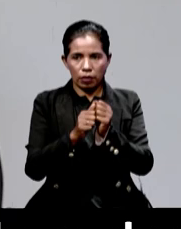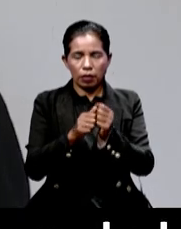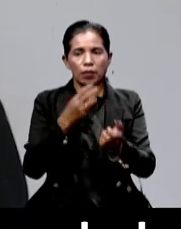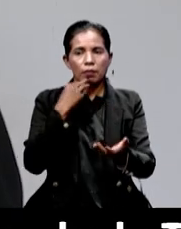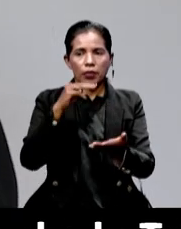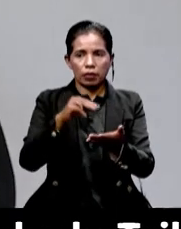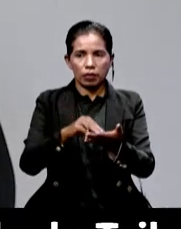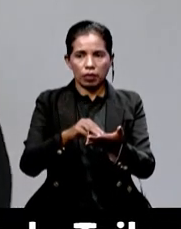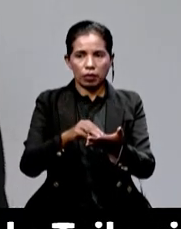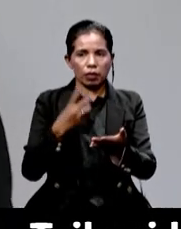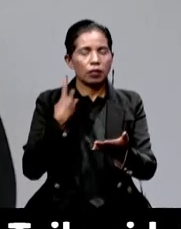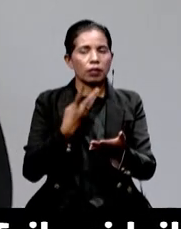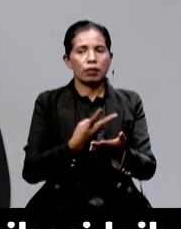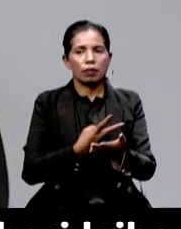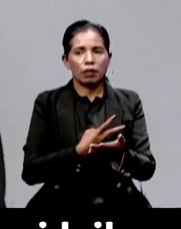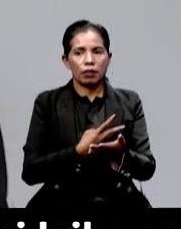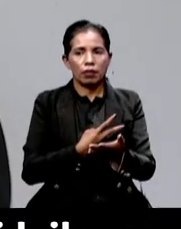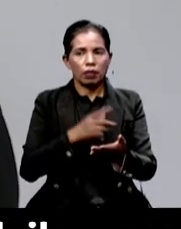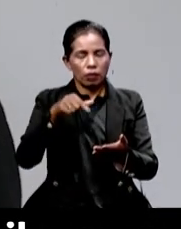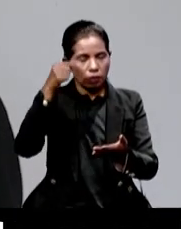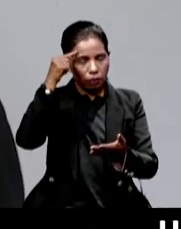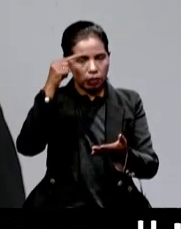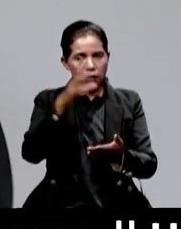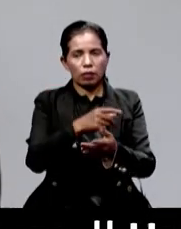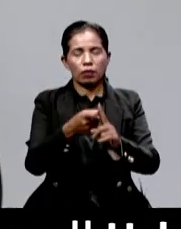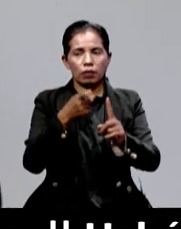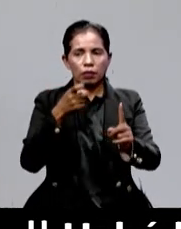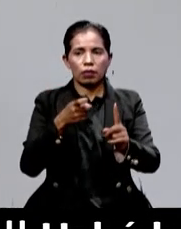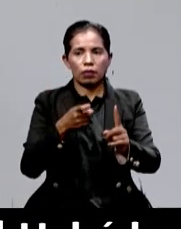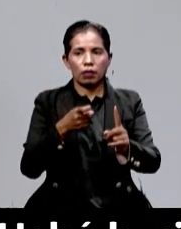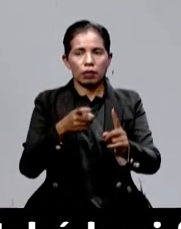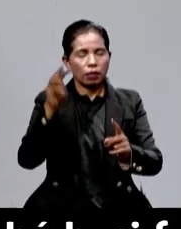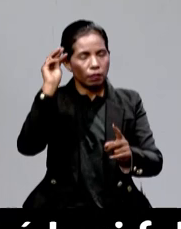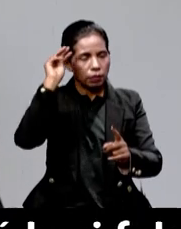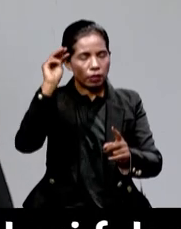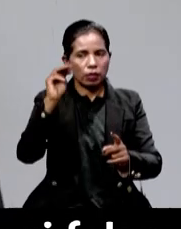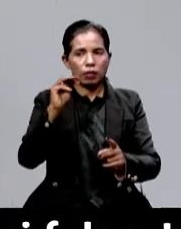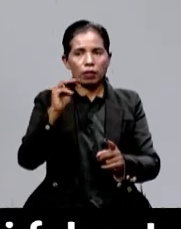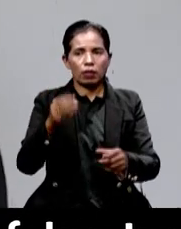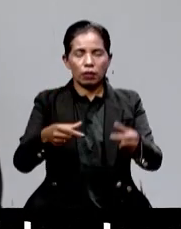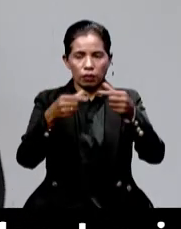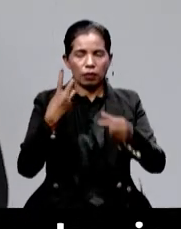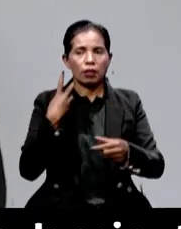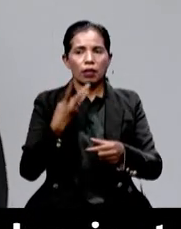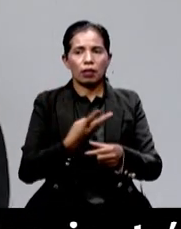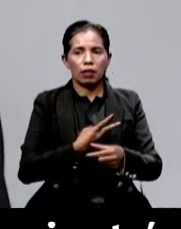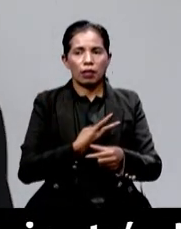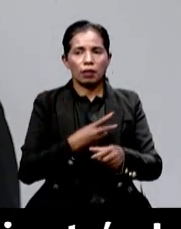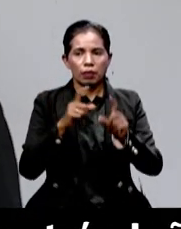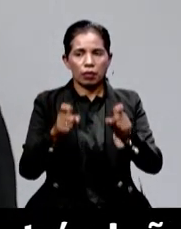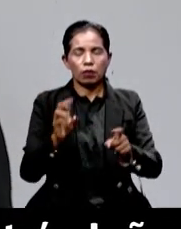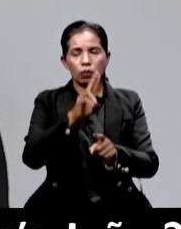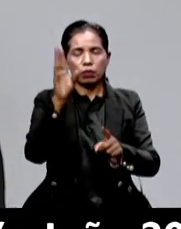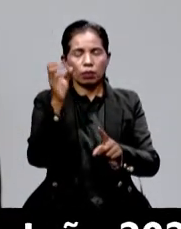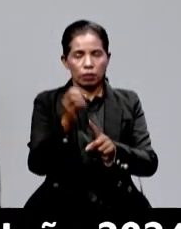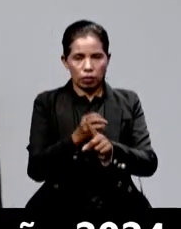nebe itania governo o lihu si ministra nebe fo na mai ami kata ami thank you aproveite